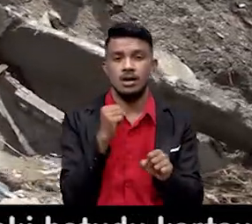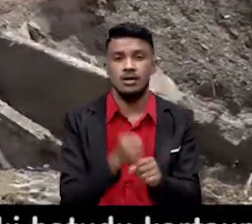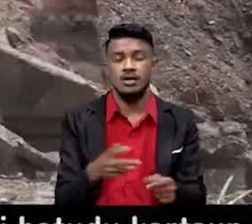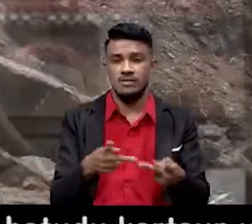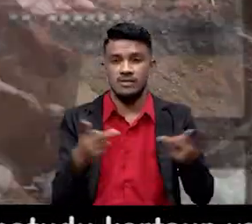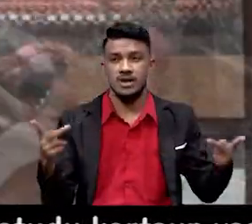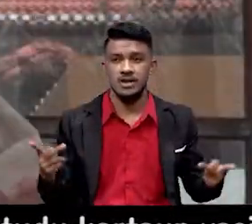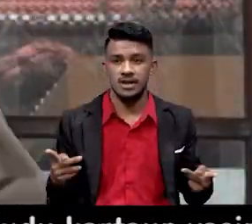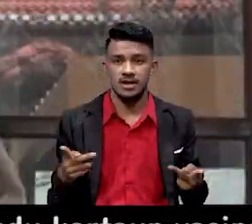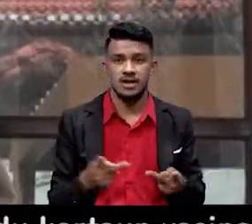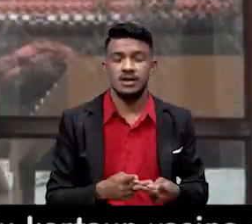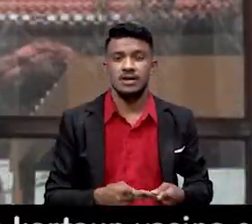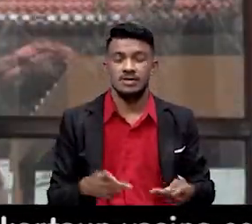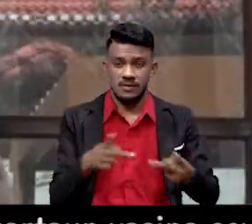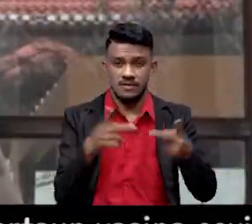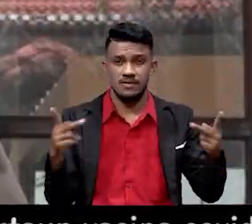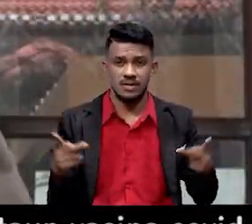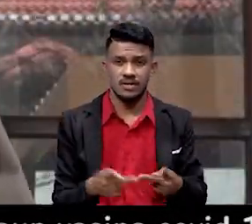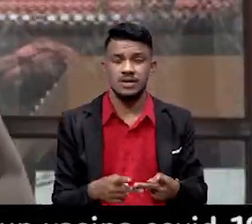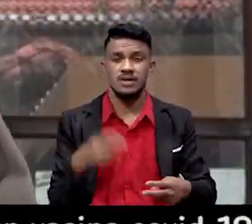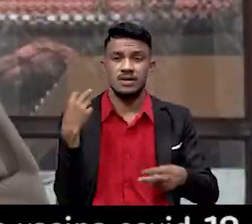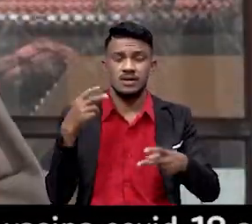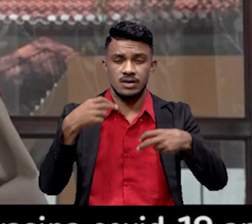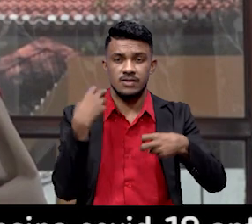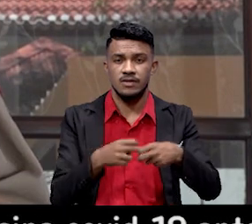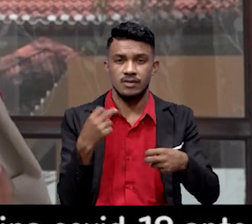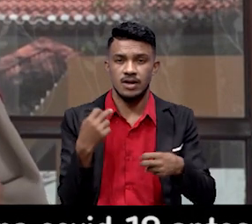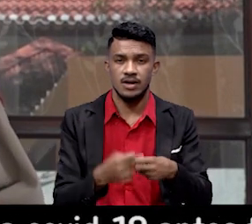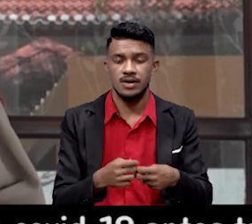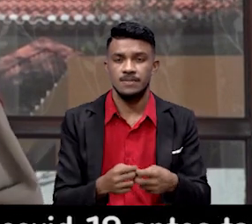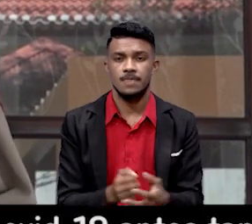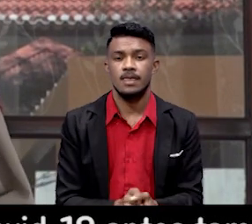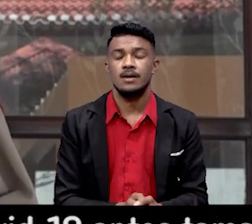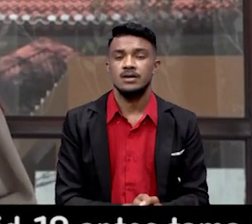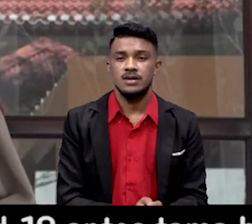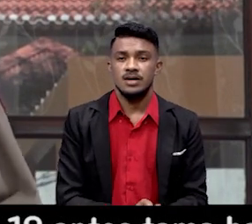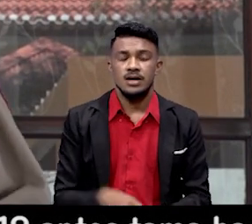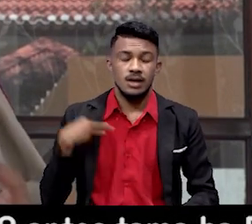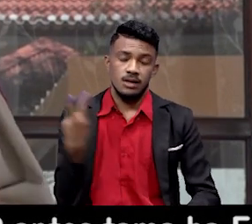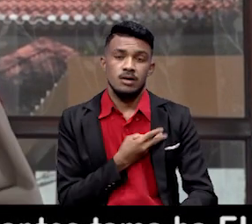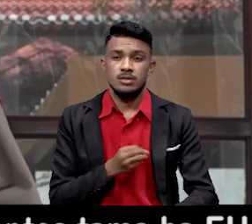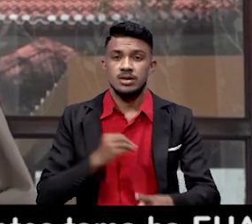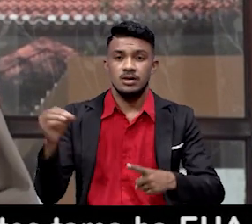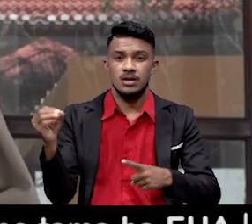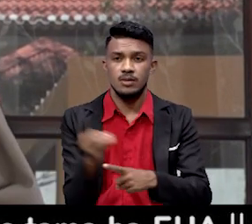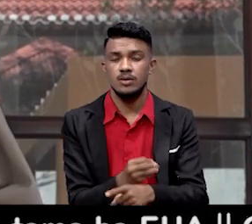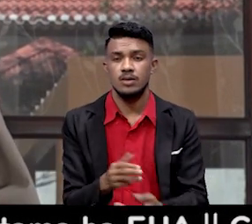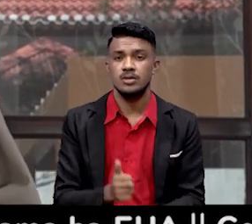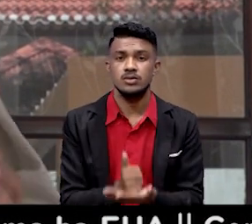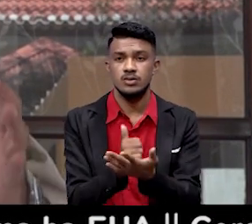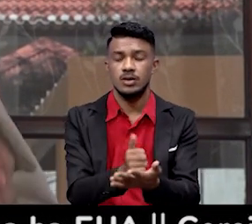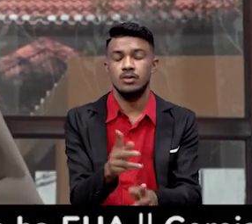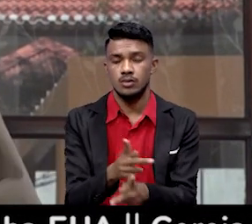risk disaster dene se sai amiasa sama vida itin objektivu maka to bele asegura sama vida asegura sir sasang tamane